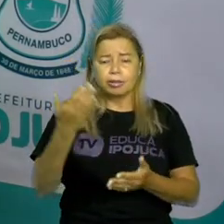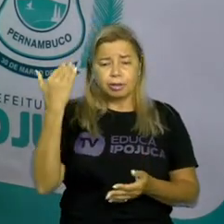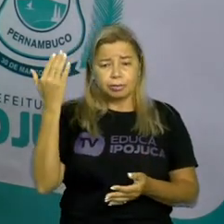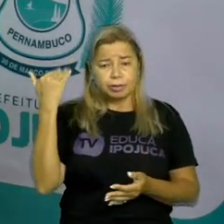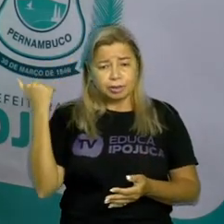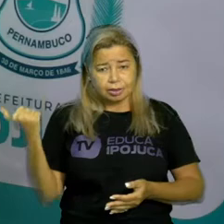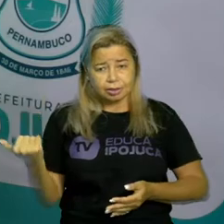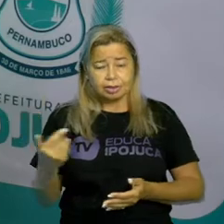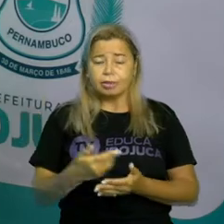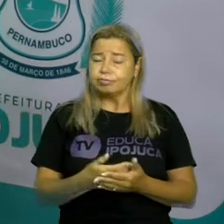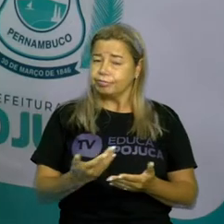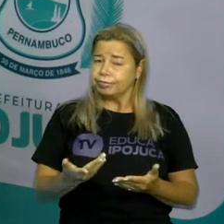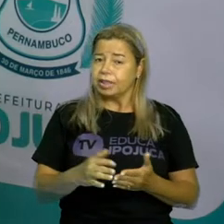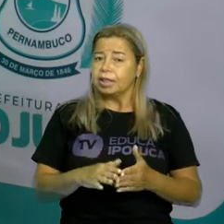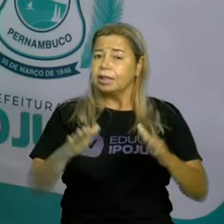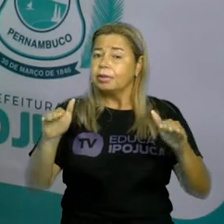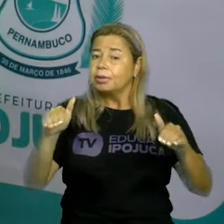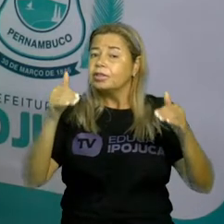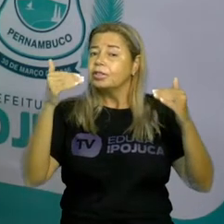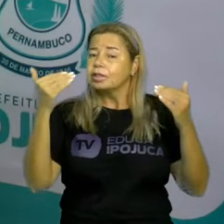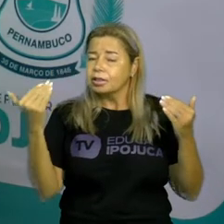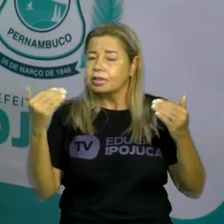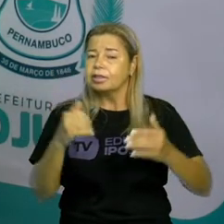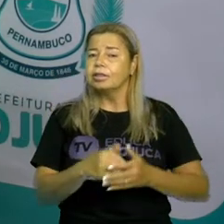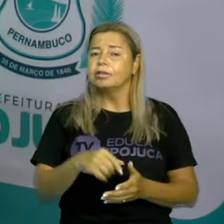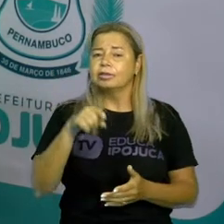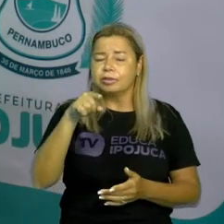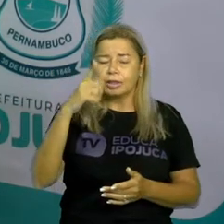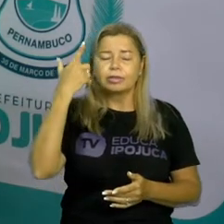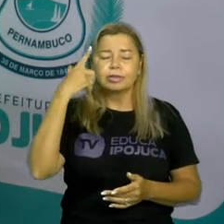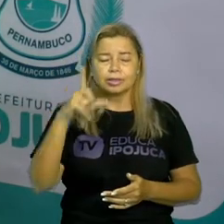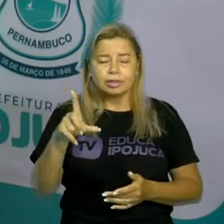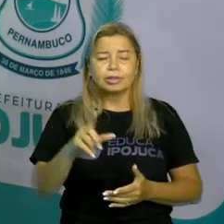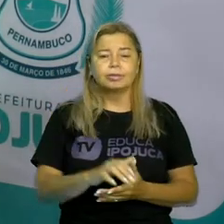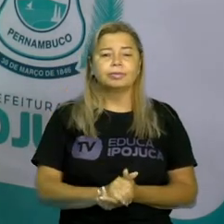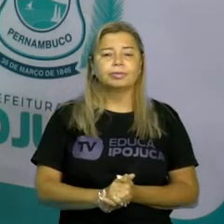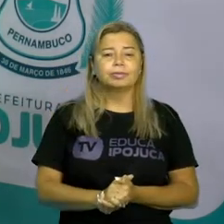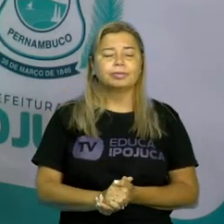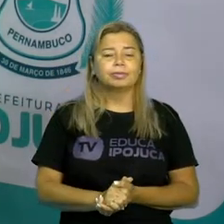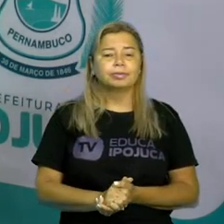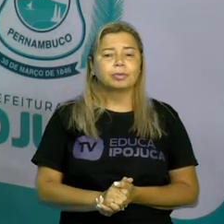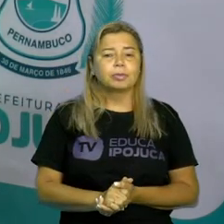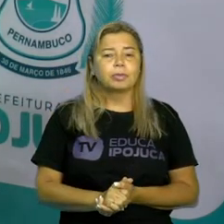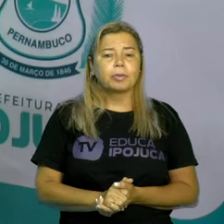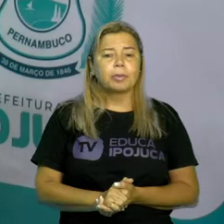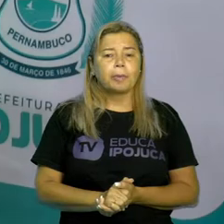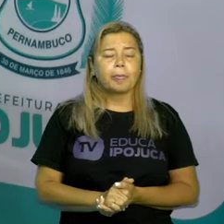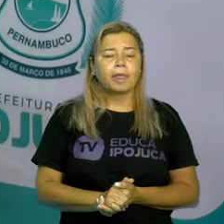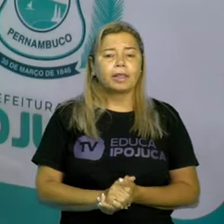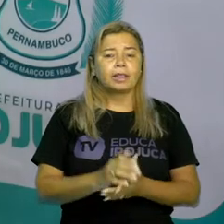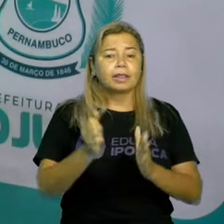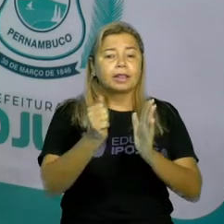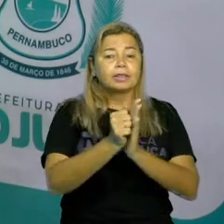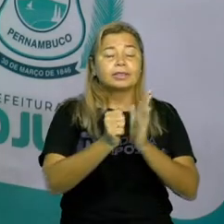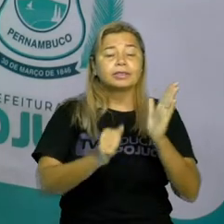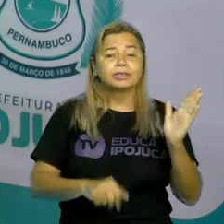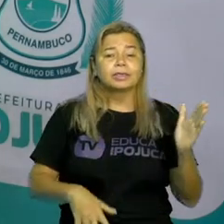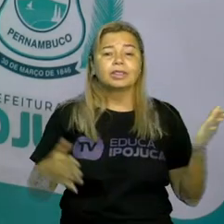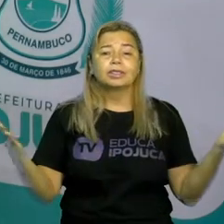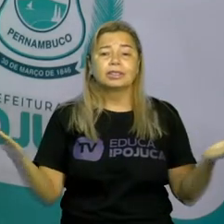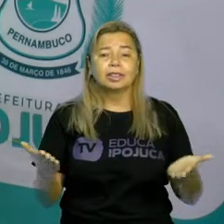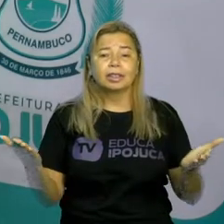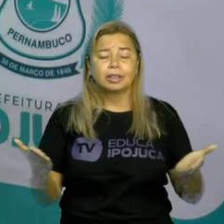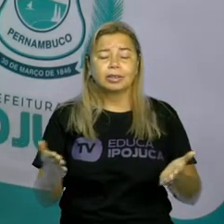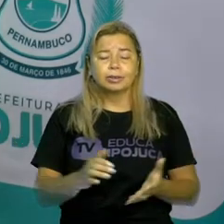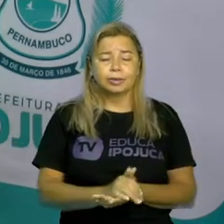mas a gente presta bem atenção bastante atenção a gente consegue tá bom Ó a atividade de hoje eu quero